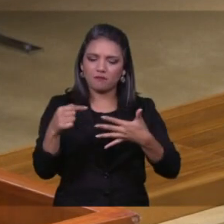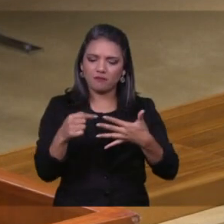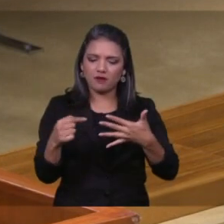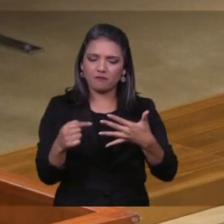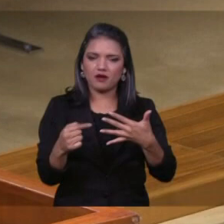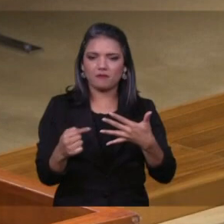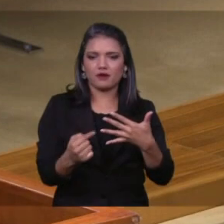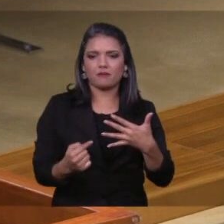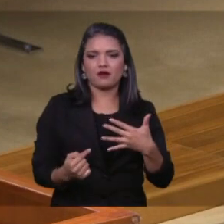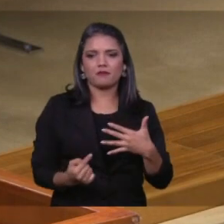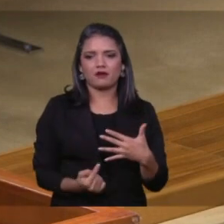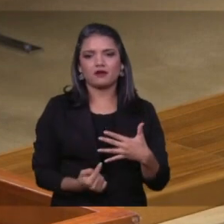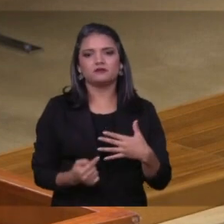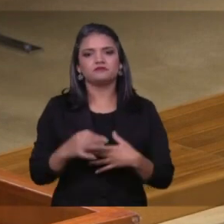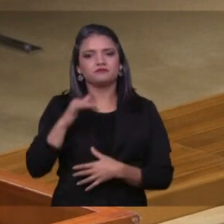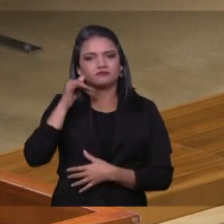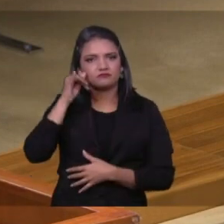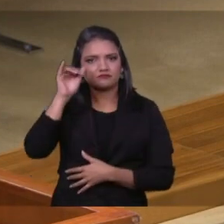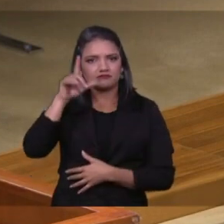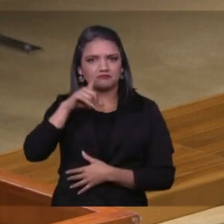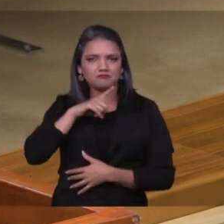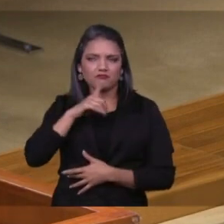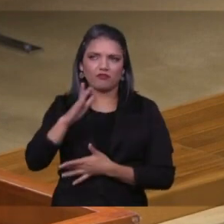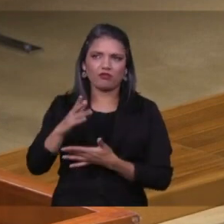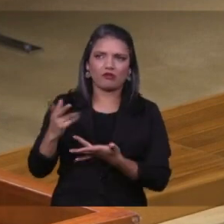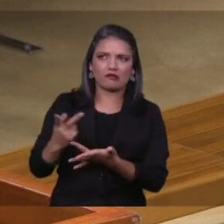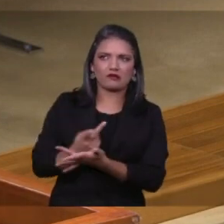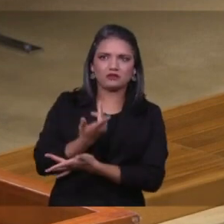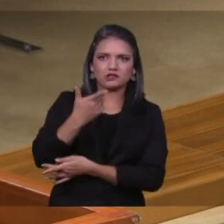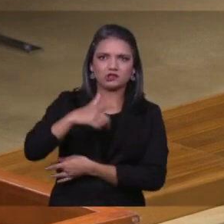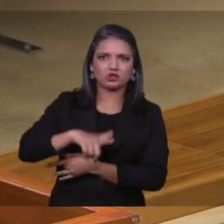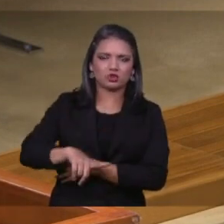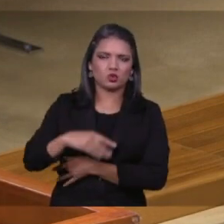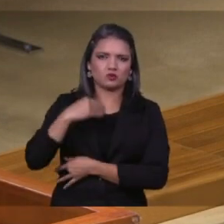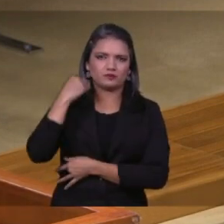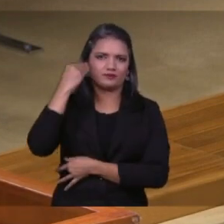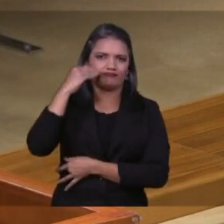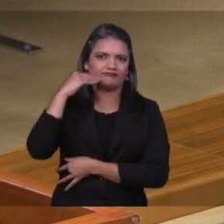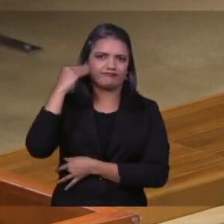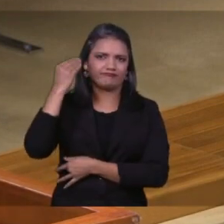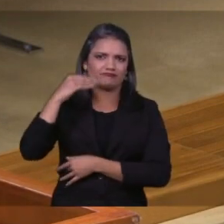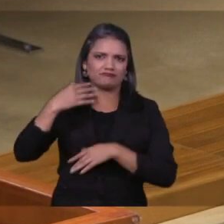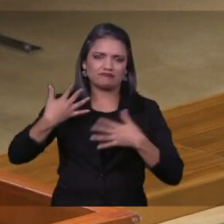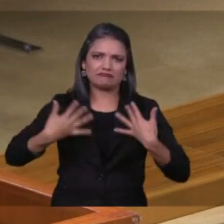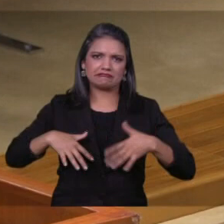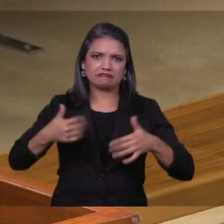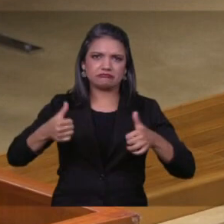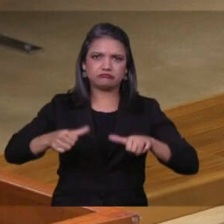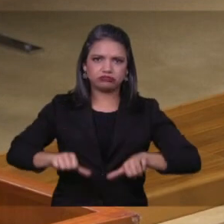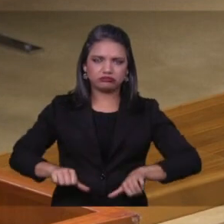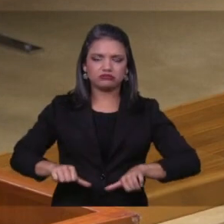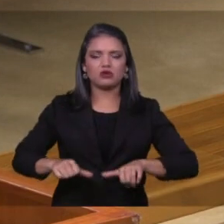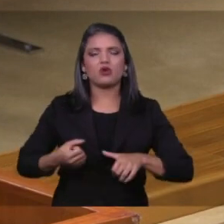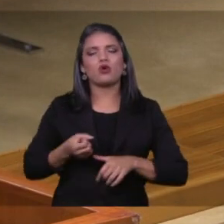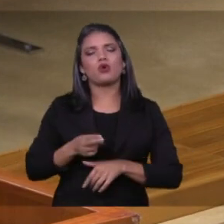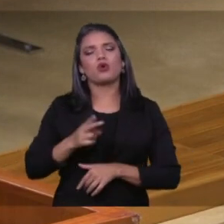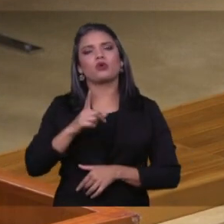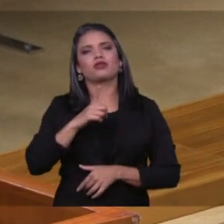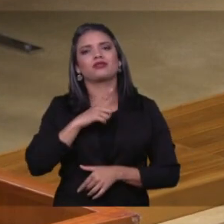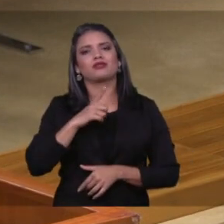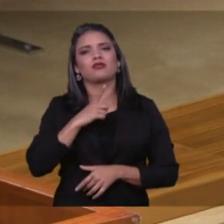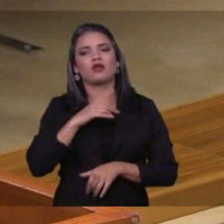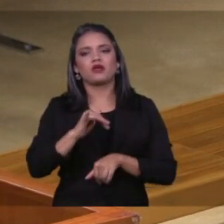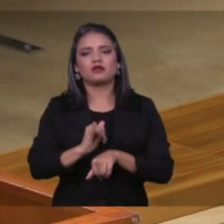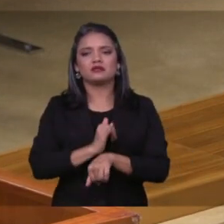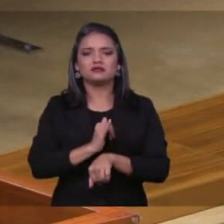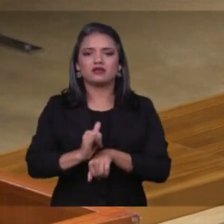a gente não tenha que viver mais ou que, pelo menos, haja mecanismos mais ágeis e